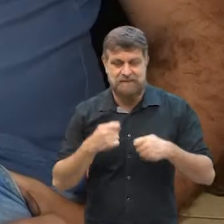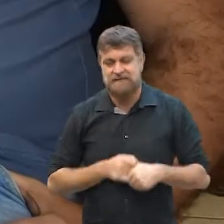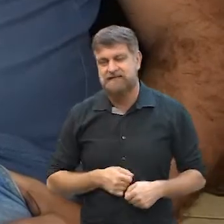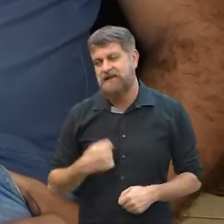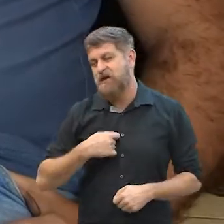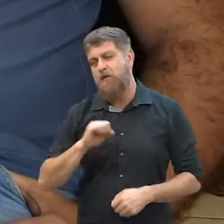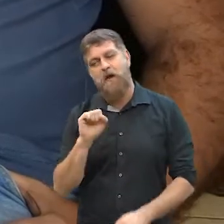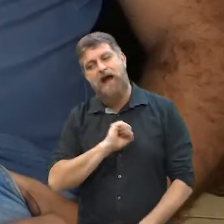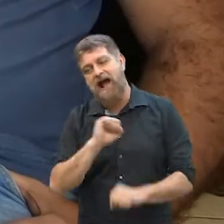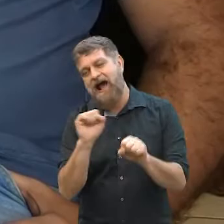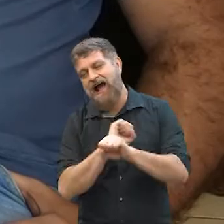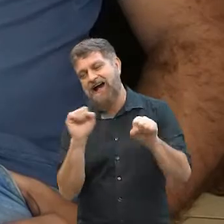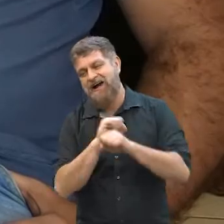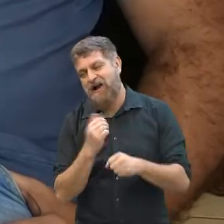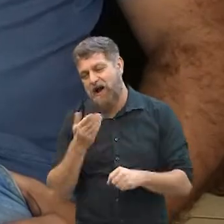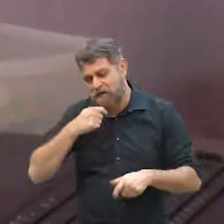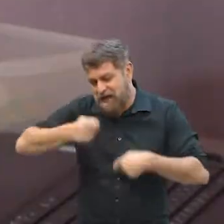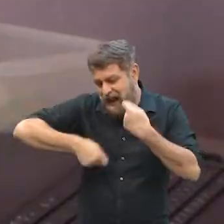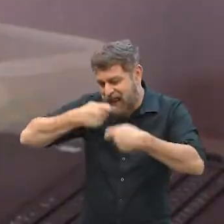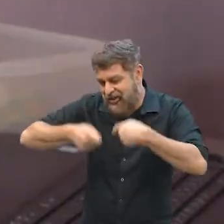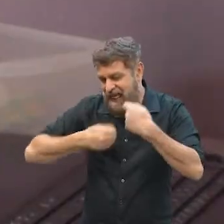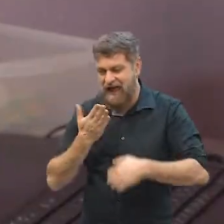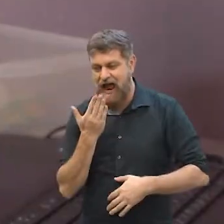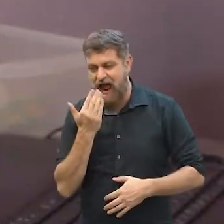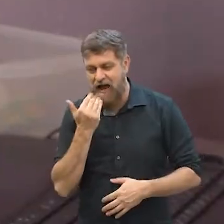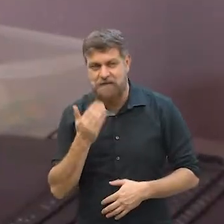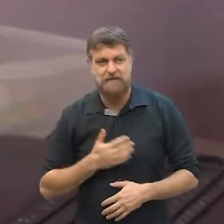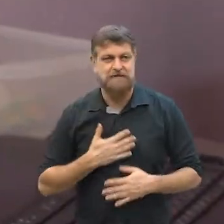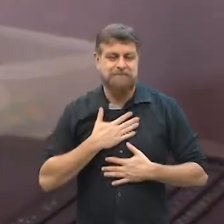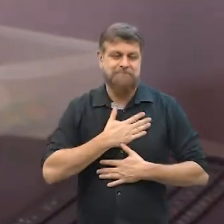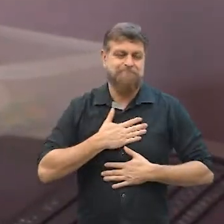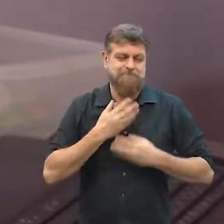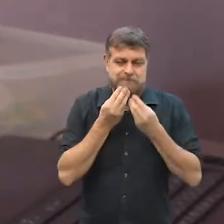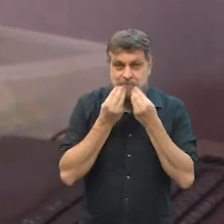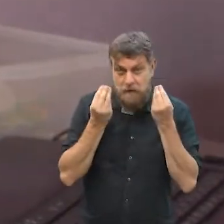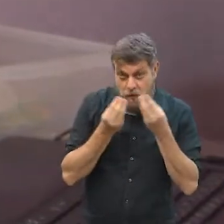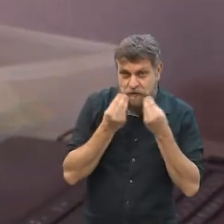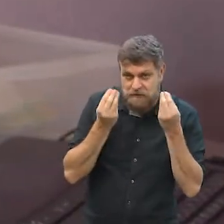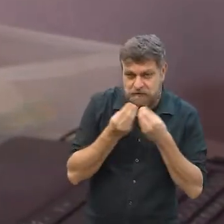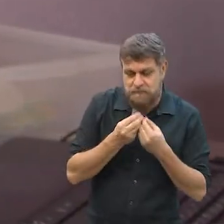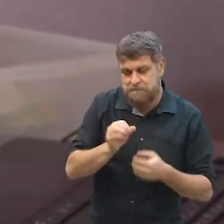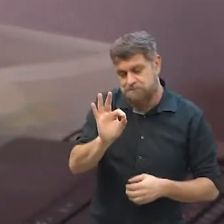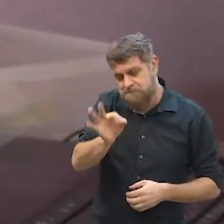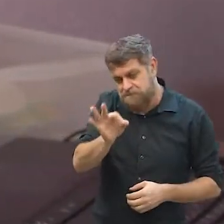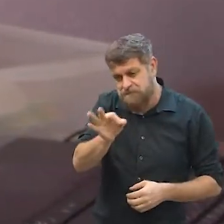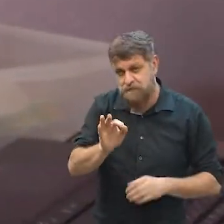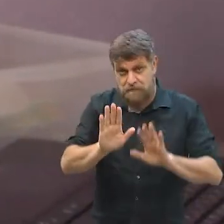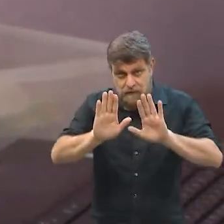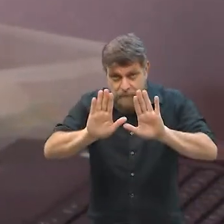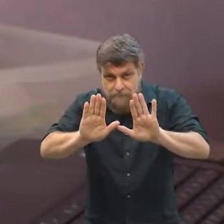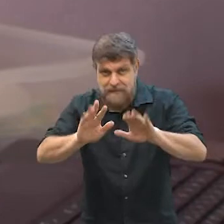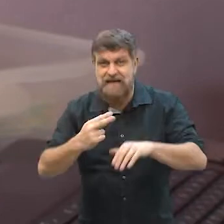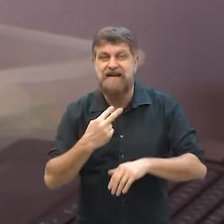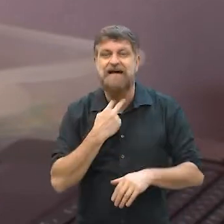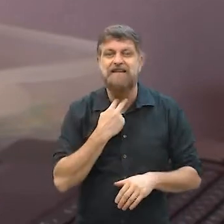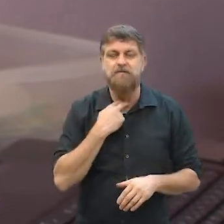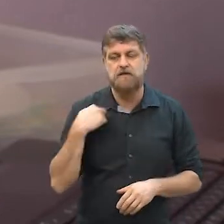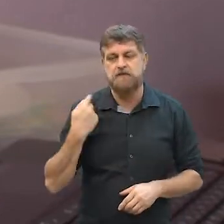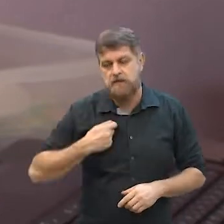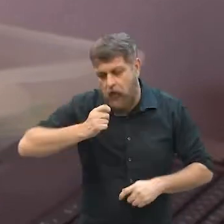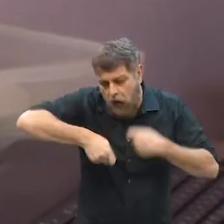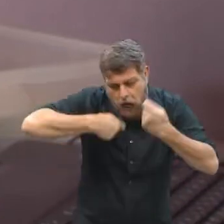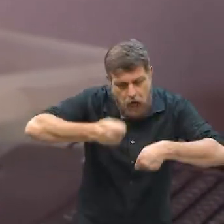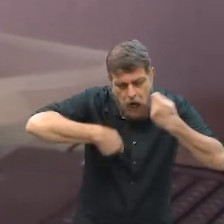adoro, Célia, sinceramente. Não tá errado, é um prazer comer também, mas não dá pra gente comer